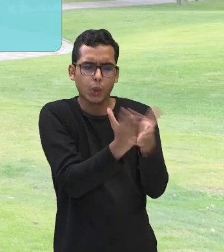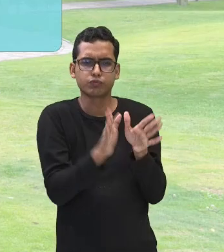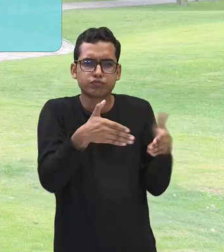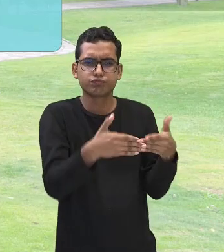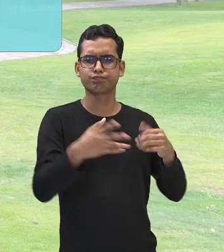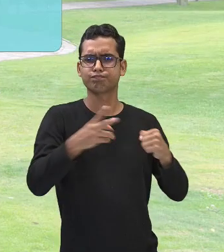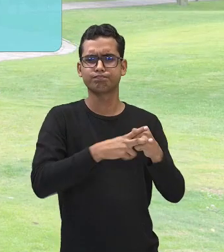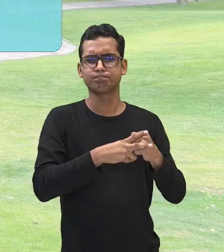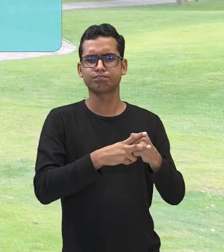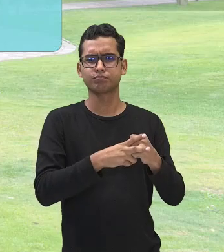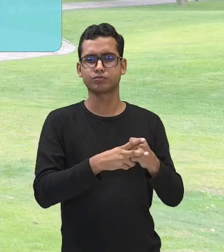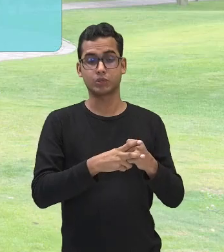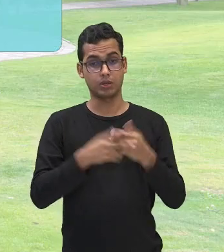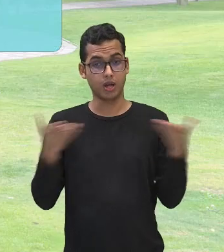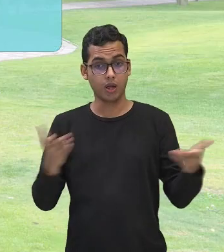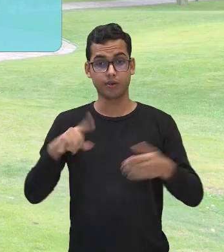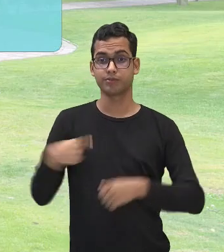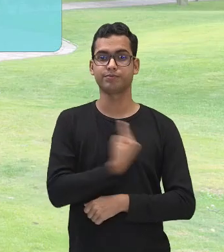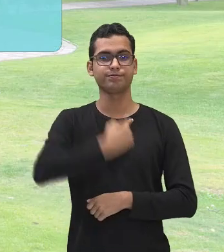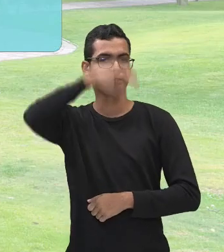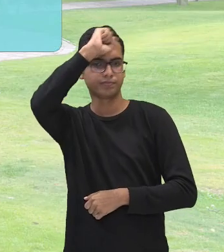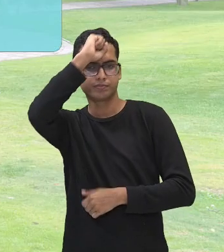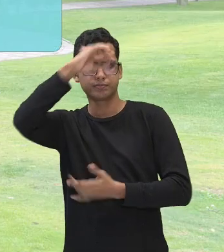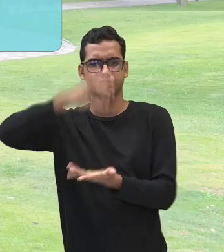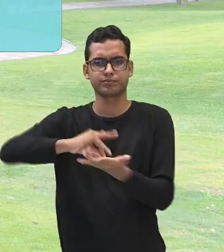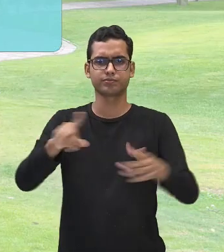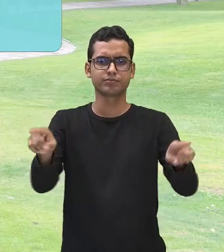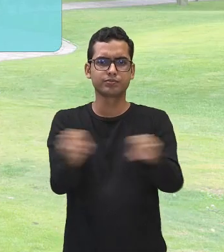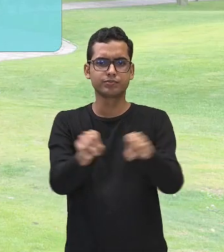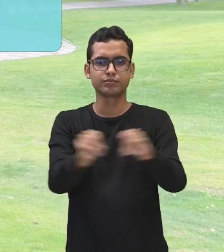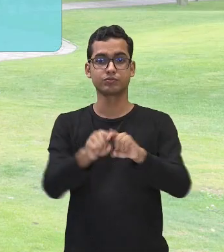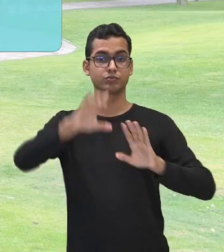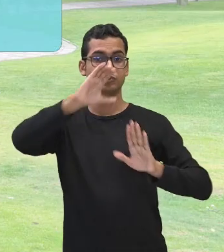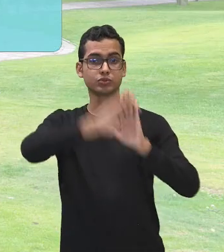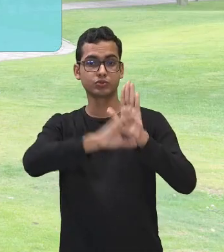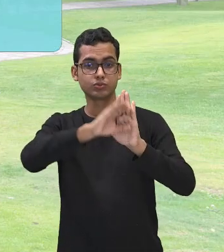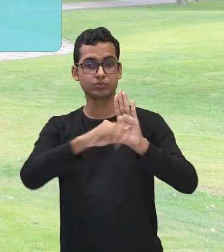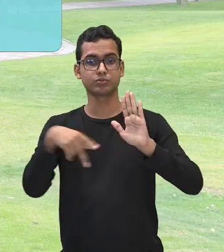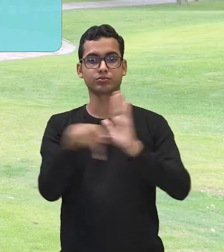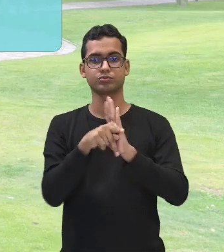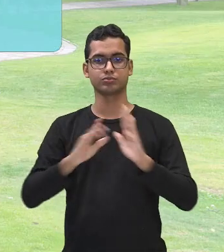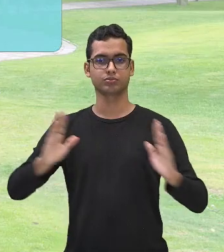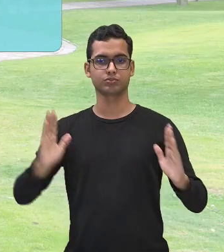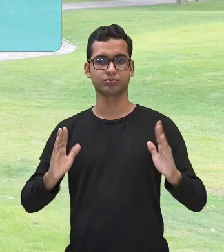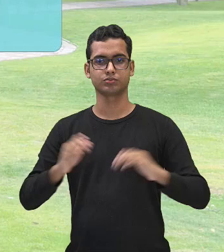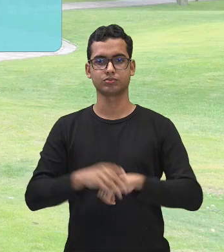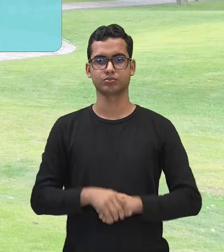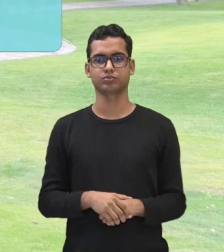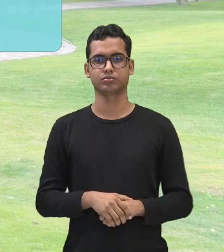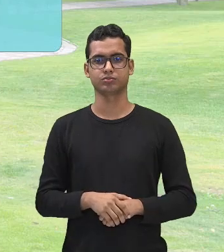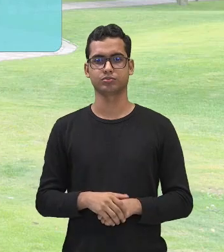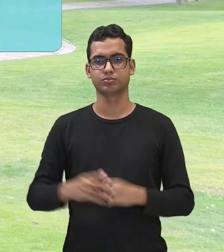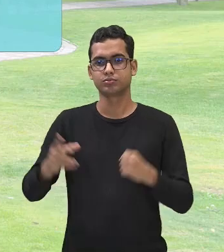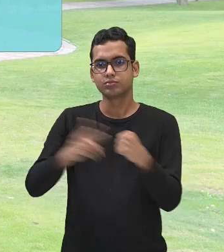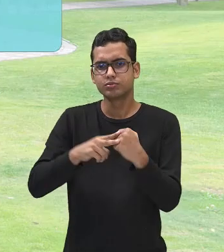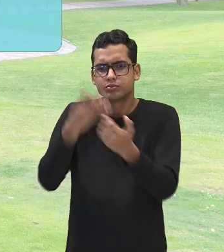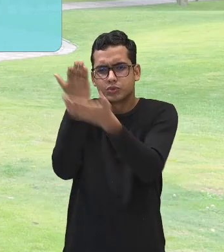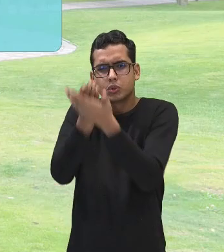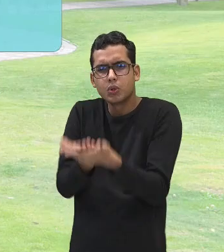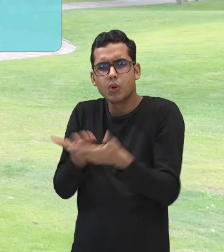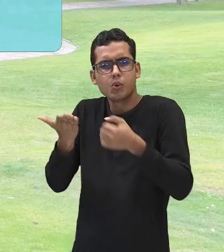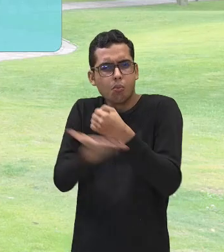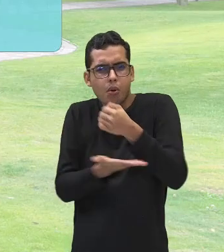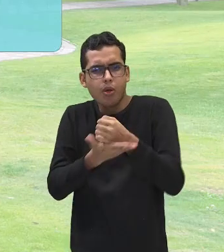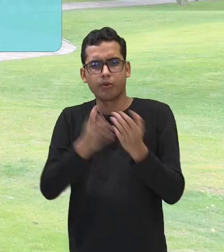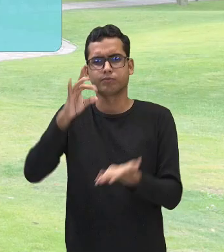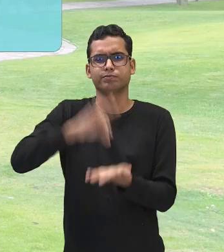nos situar, conhecer esse conceito novamente, porque lá no nosso estudo mais básico,